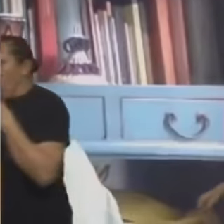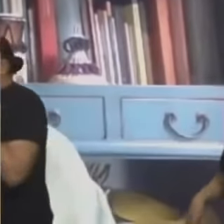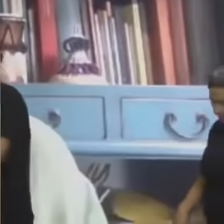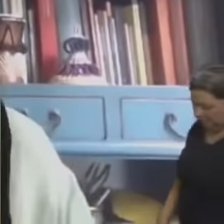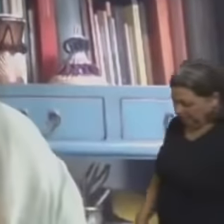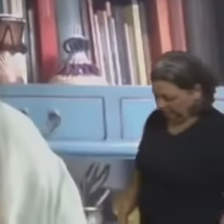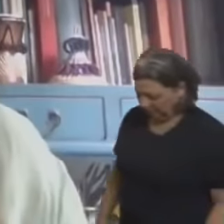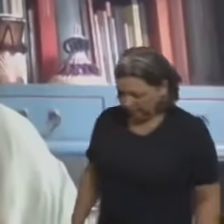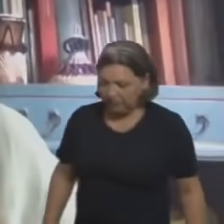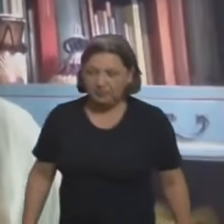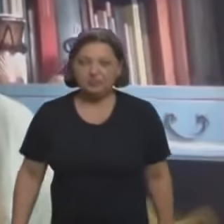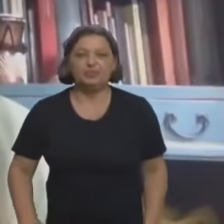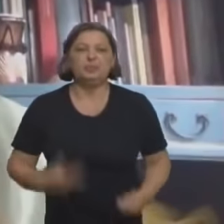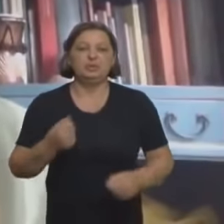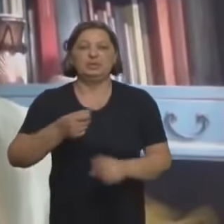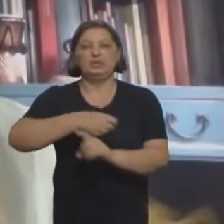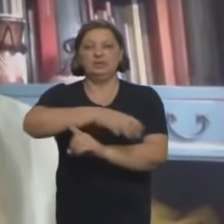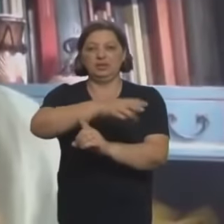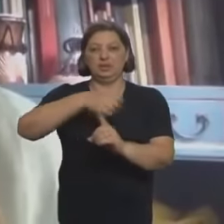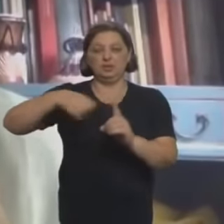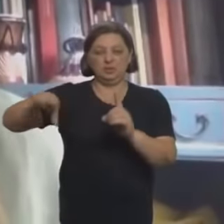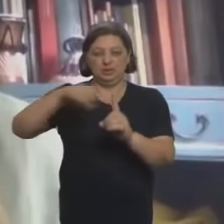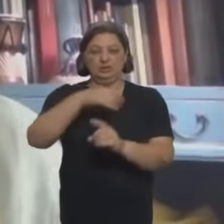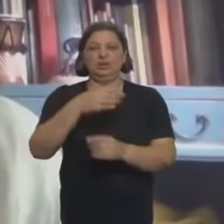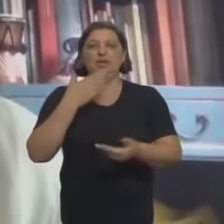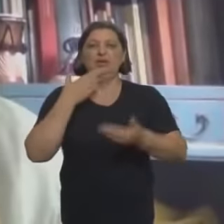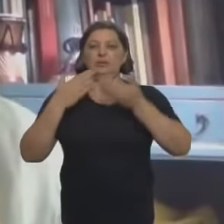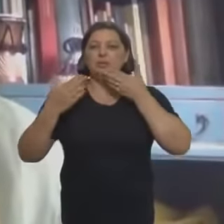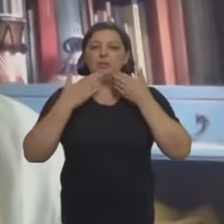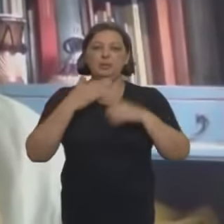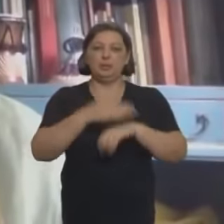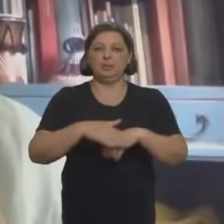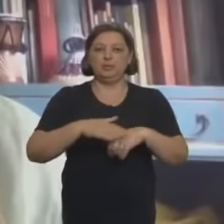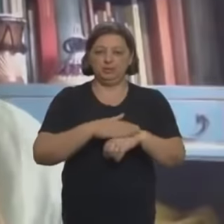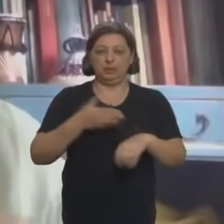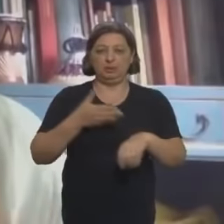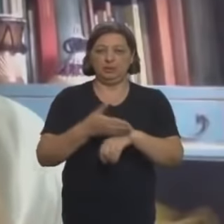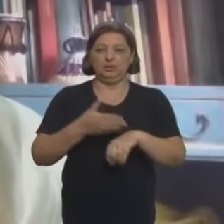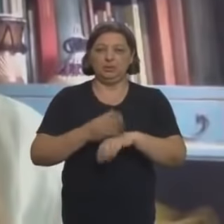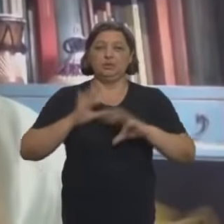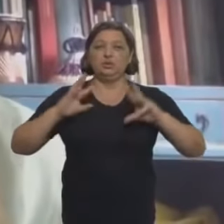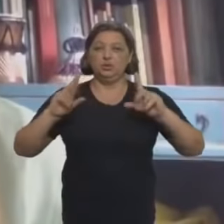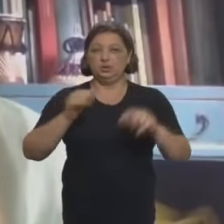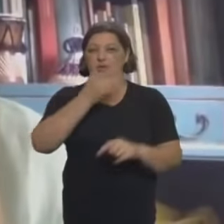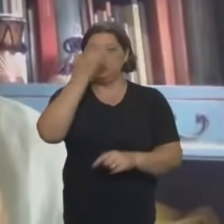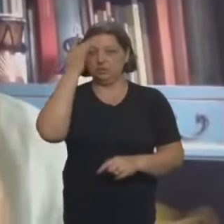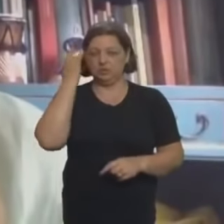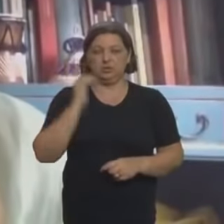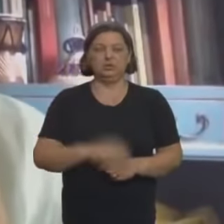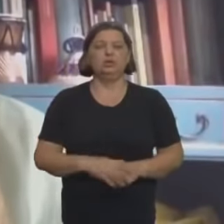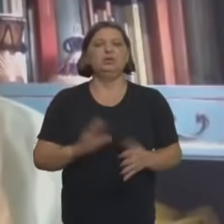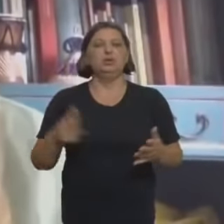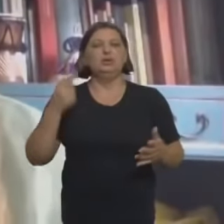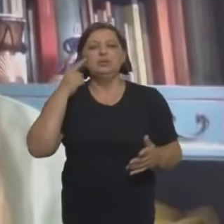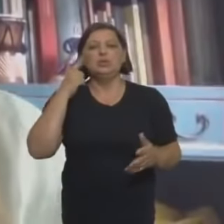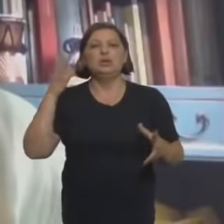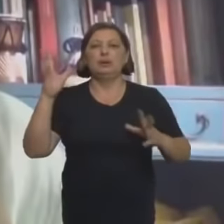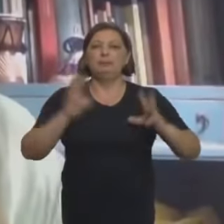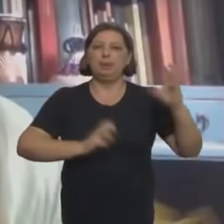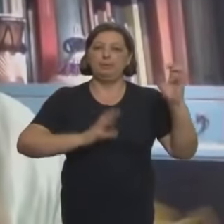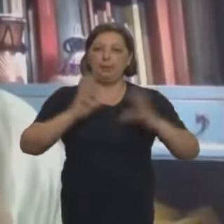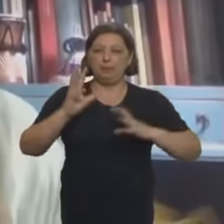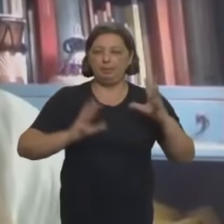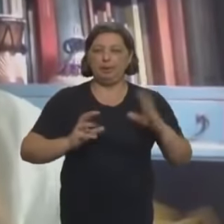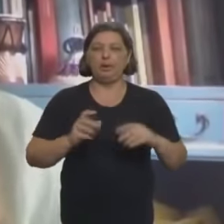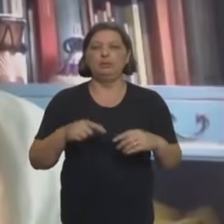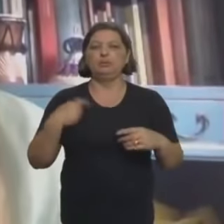de um mediador e a conversa conta com a participação de todos, né? Então, quando a gente traz lá aquele conflito, a